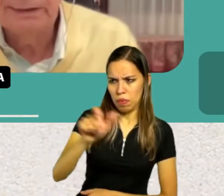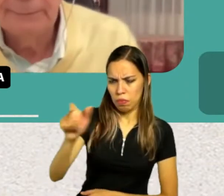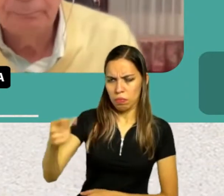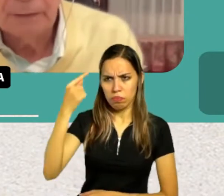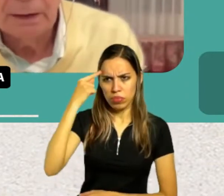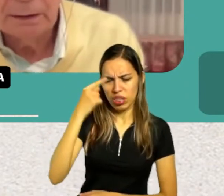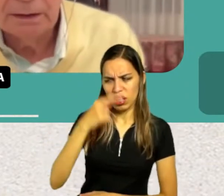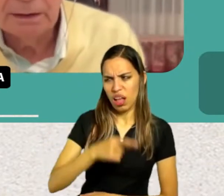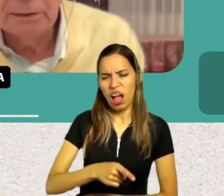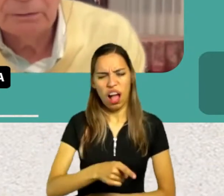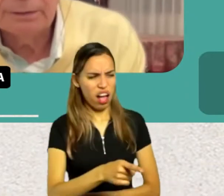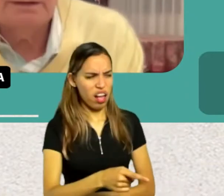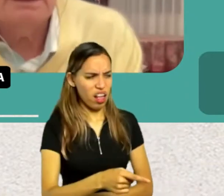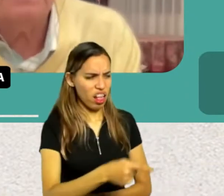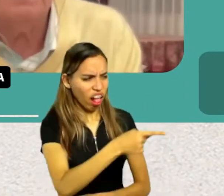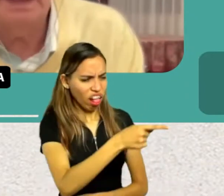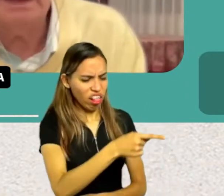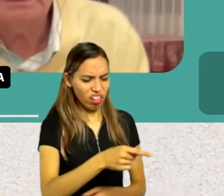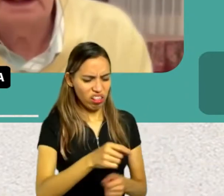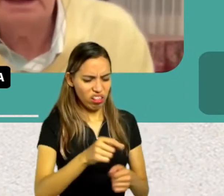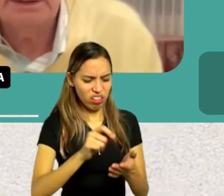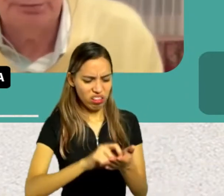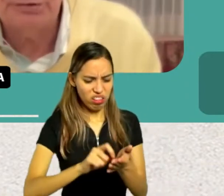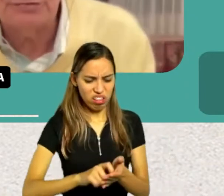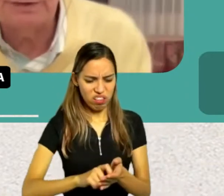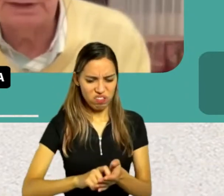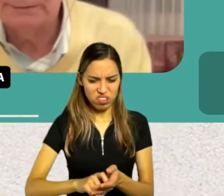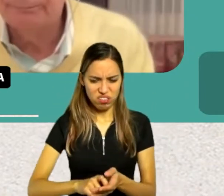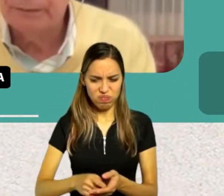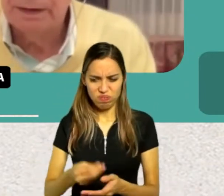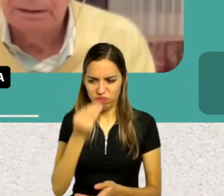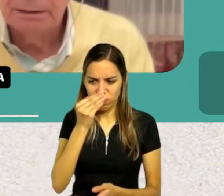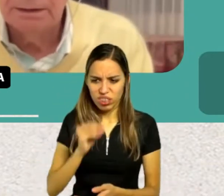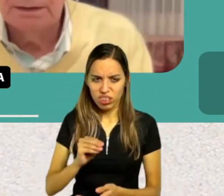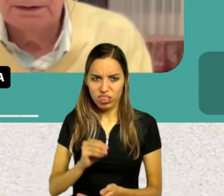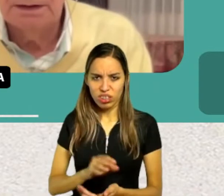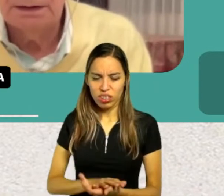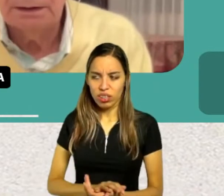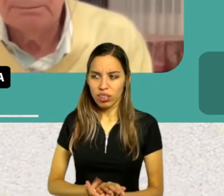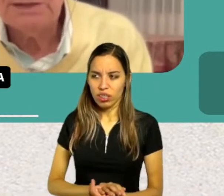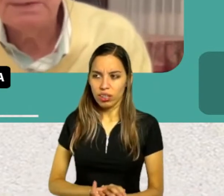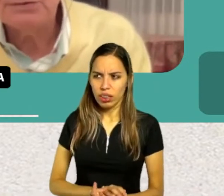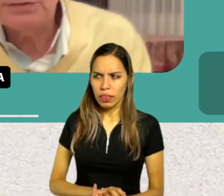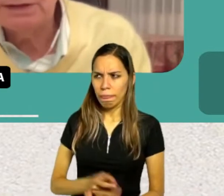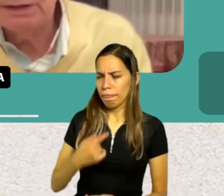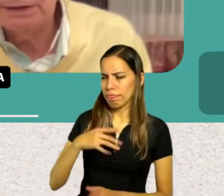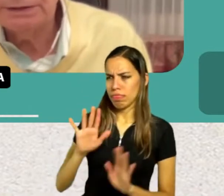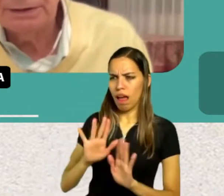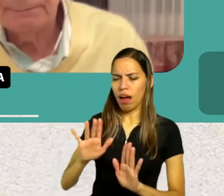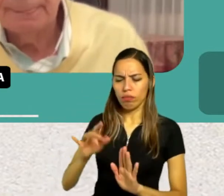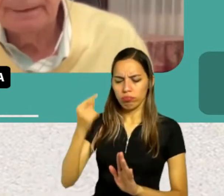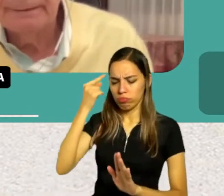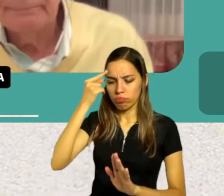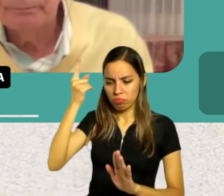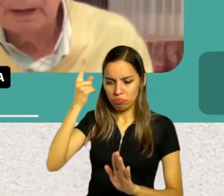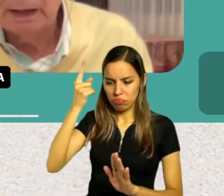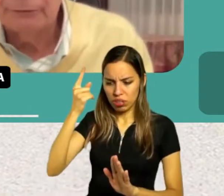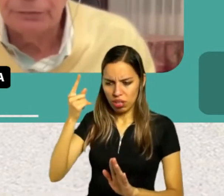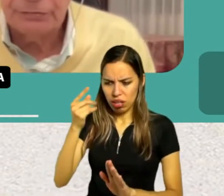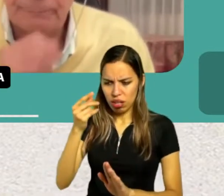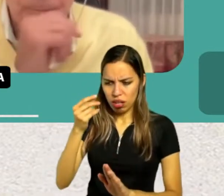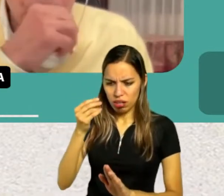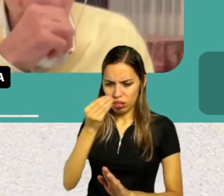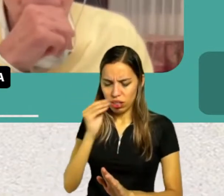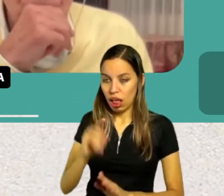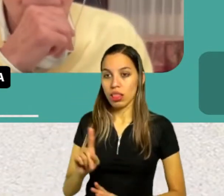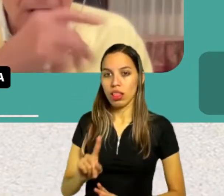Claro, eu não tenho essa ideia, nem posso ter. Mas pensa o seguinte,